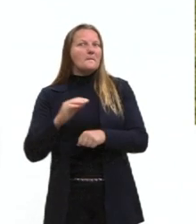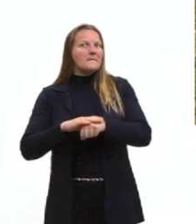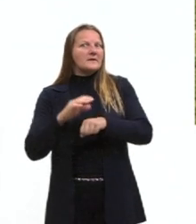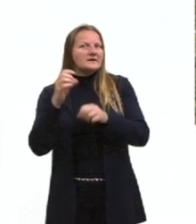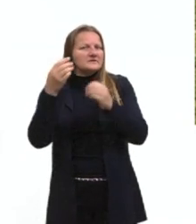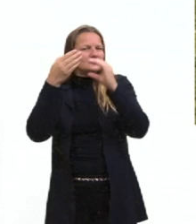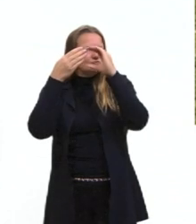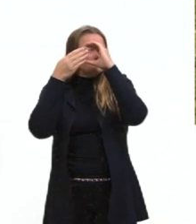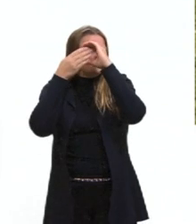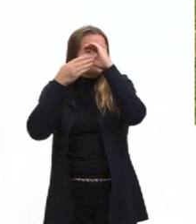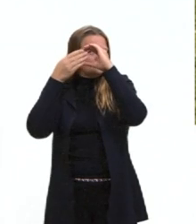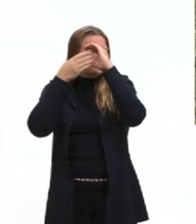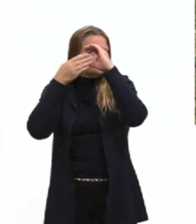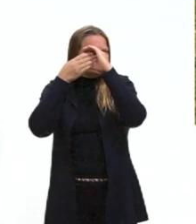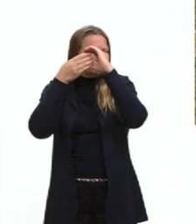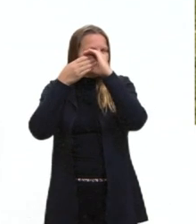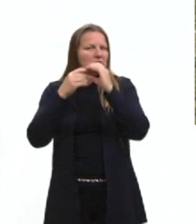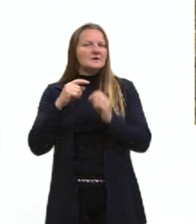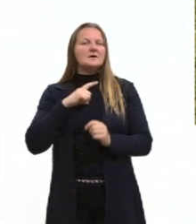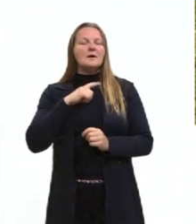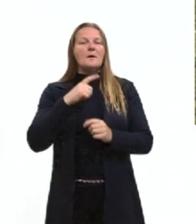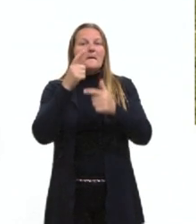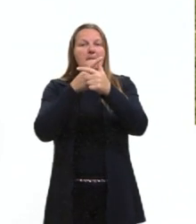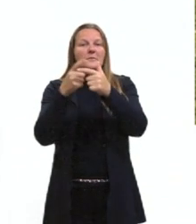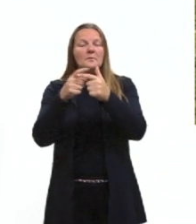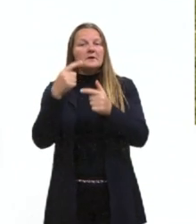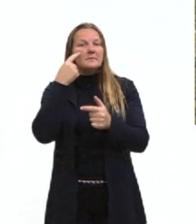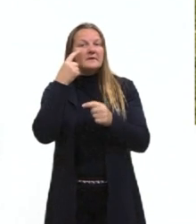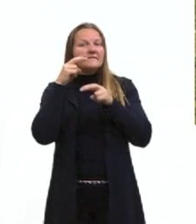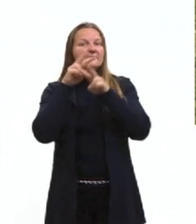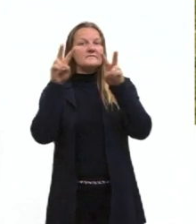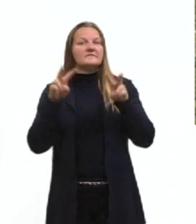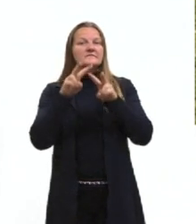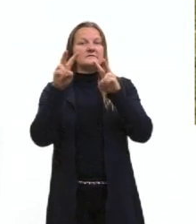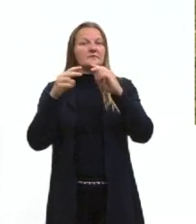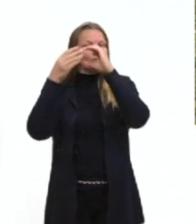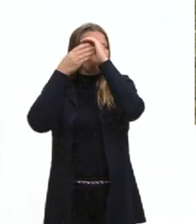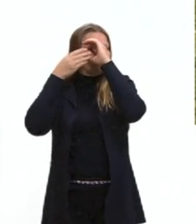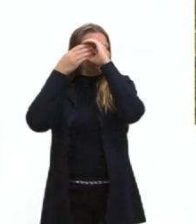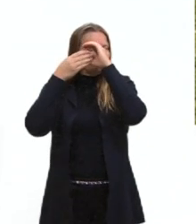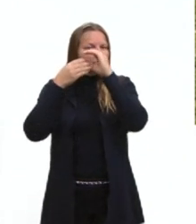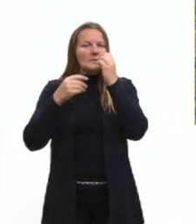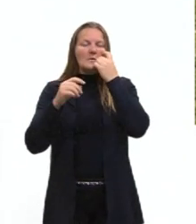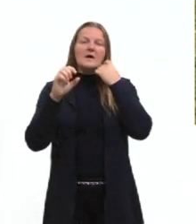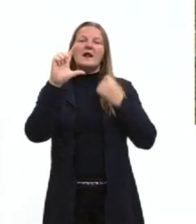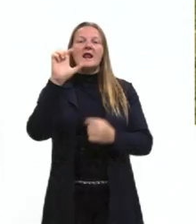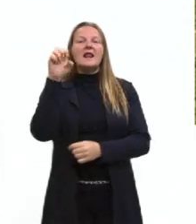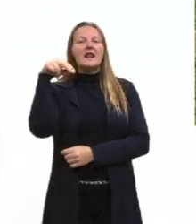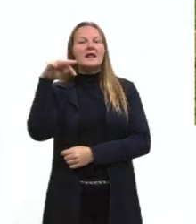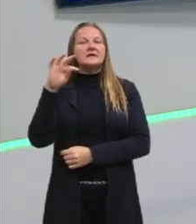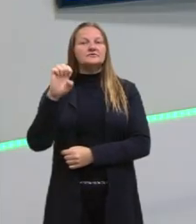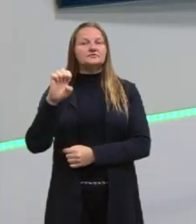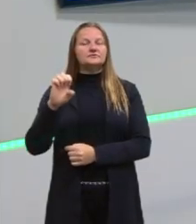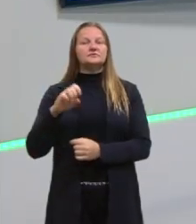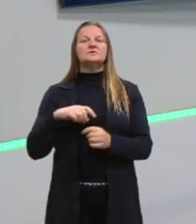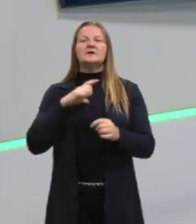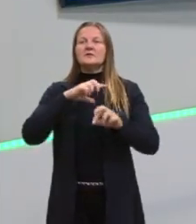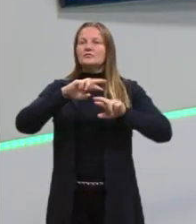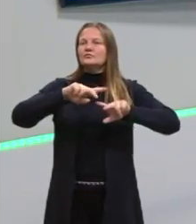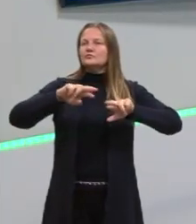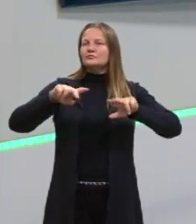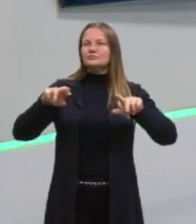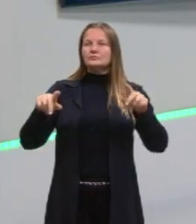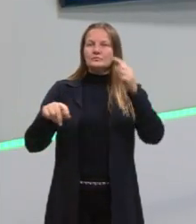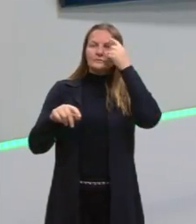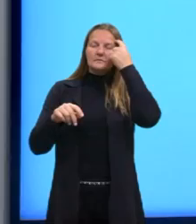lente para cada problema de visão então aqui a gente tem os mais comuns tá então a gente tem vários mas aqui eu trouxe